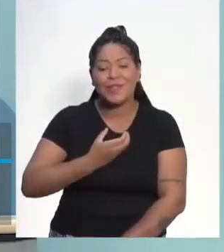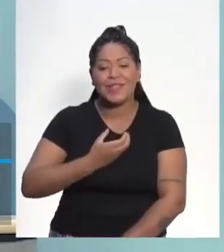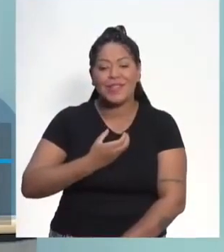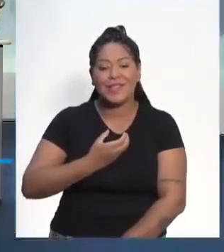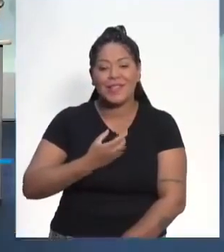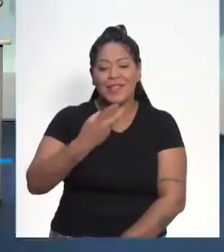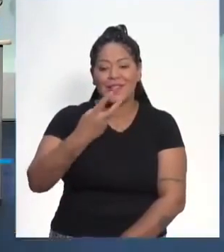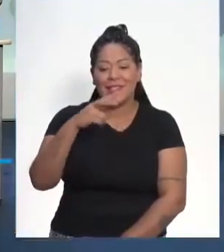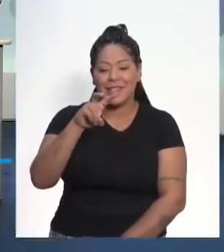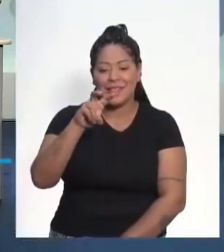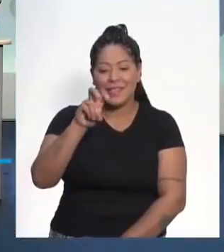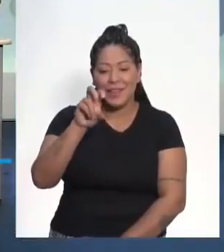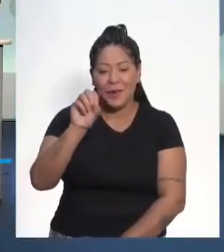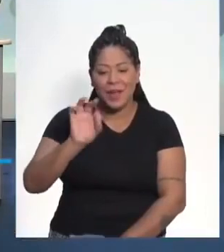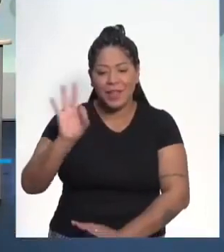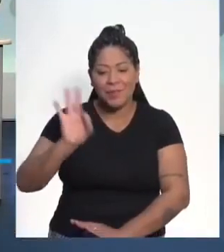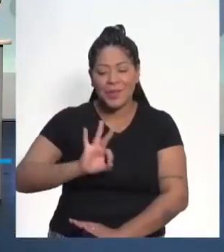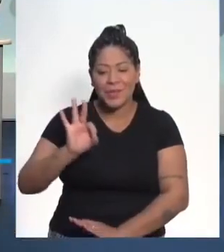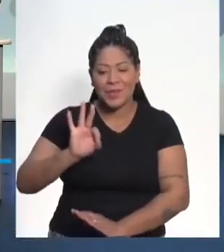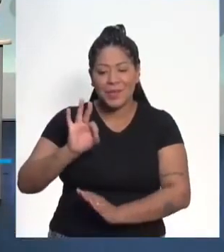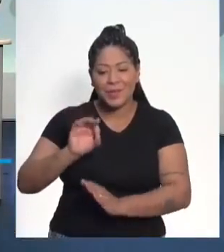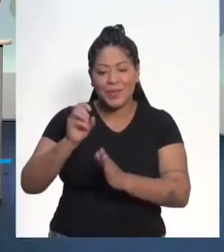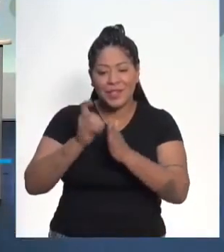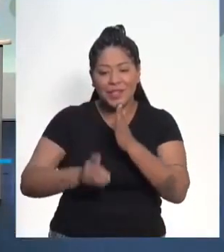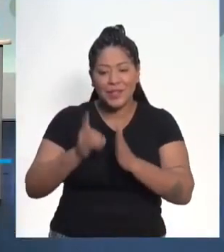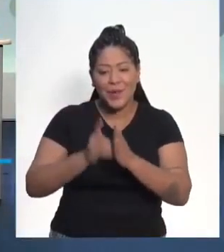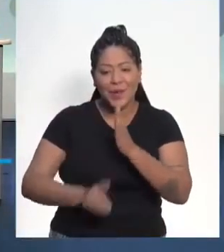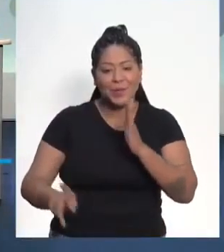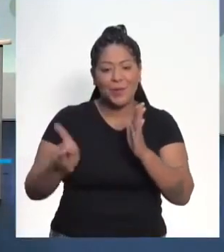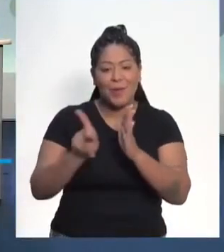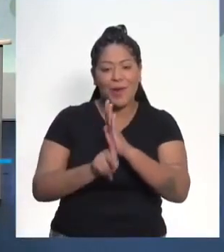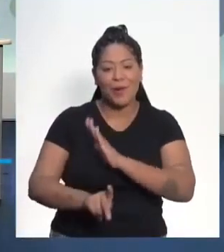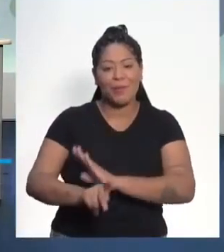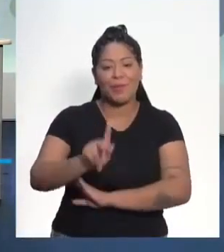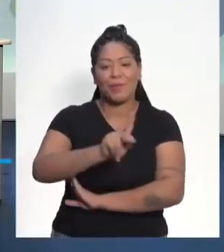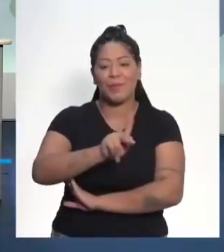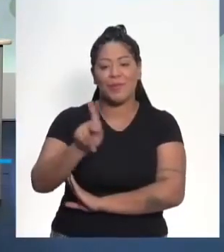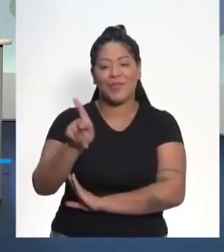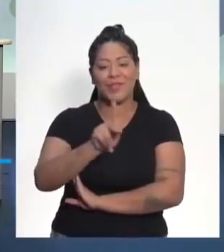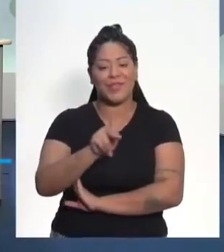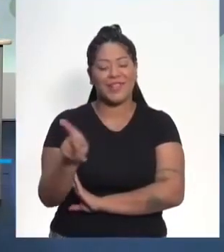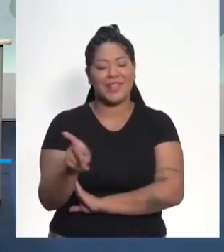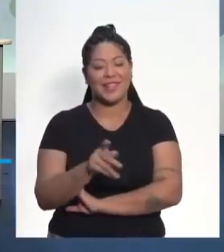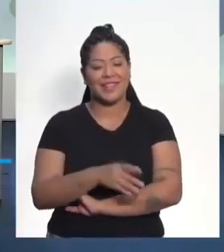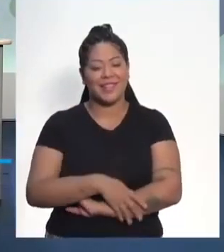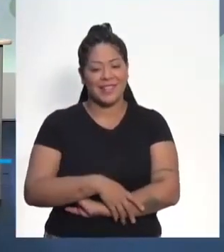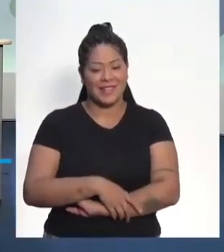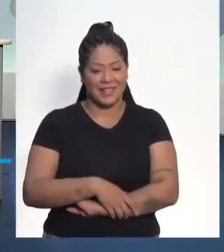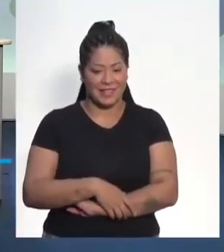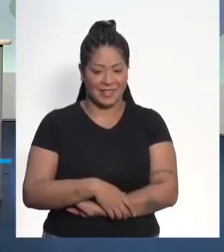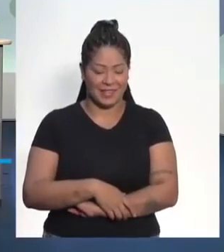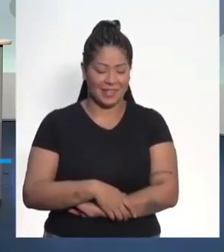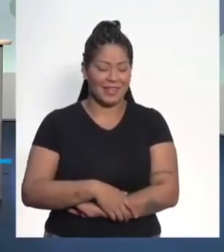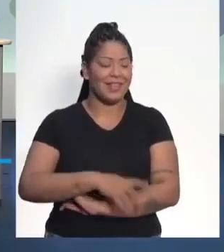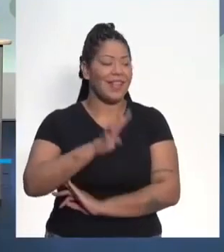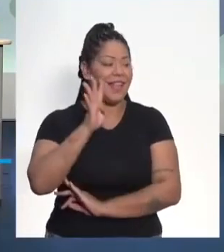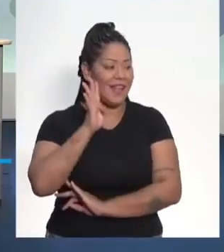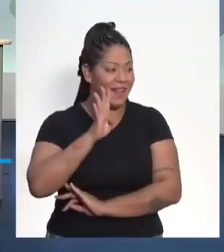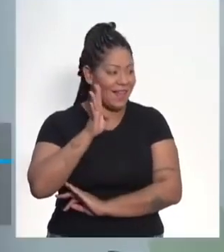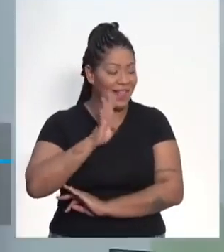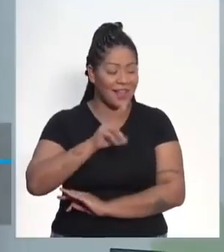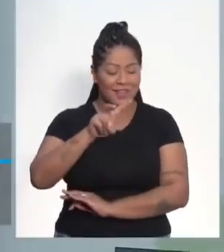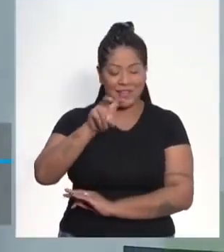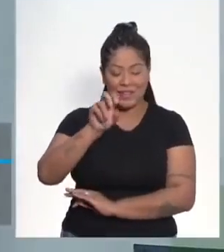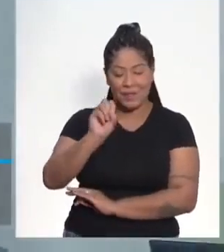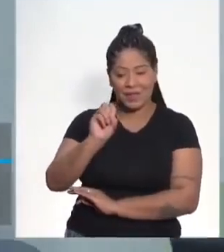Sério? Sério eu não sei, mas tá aqui, gostei. Boa. 50% é um desconto incrível, tá? Olha lá,